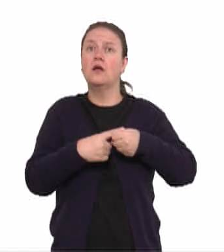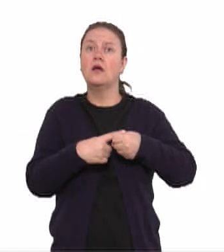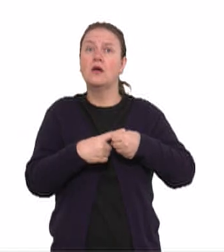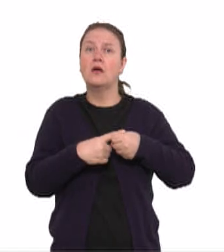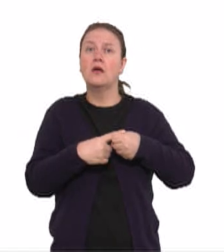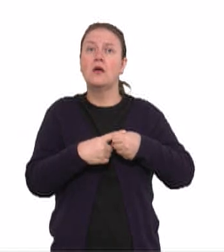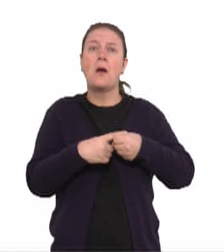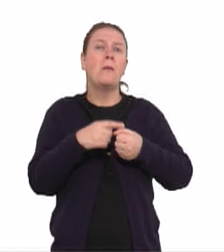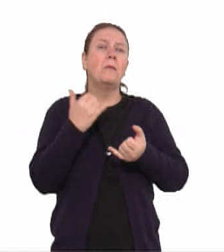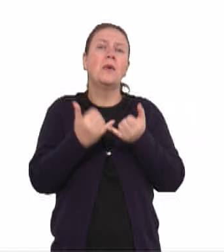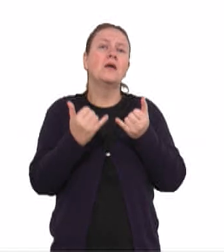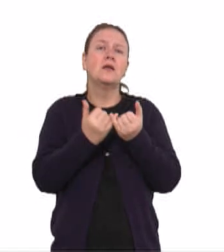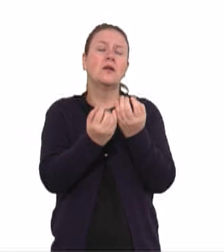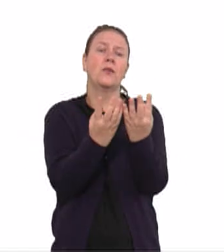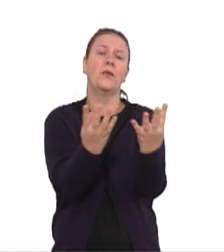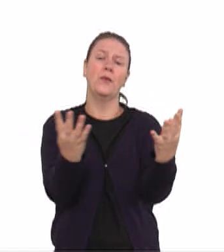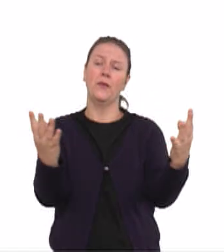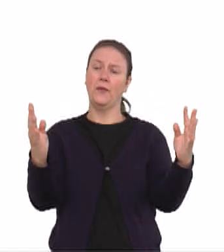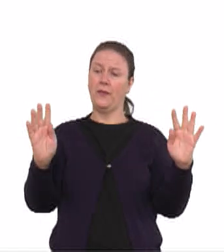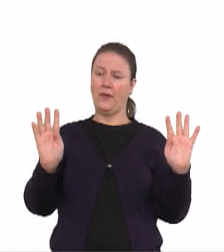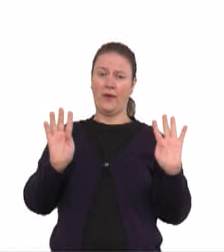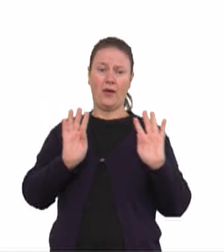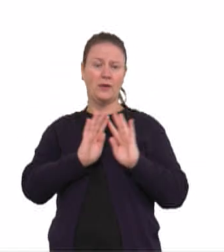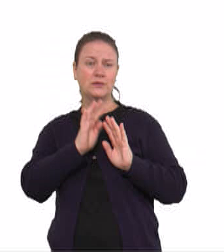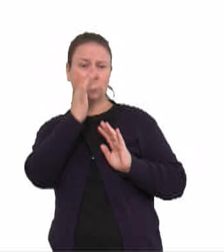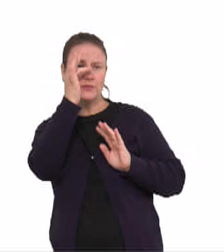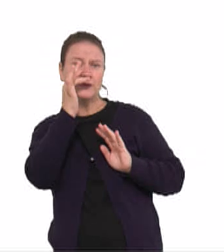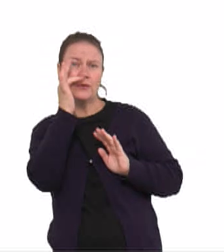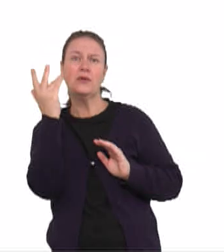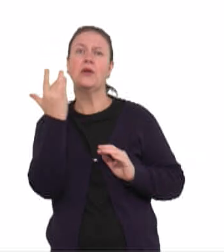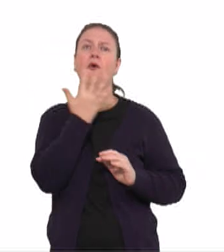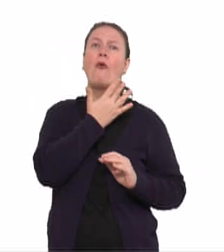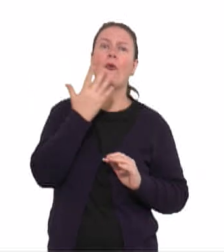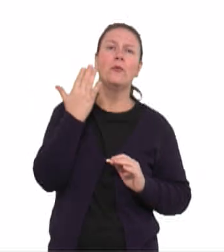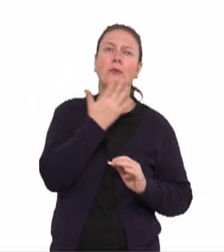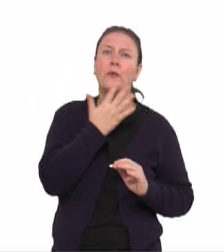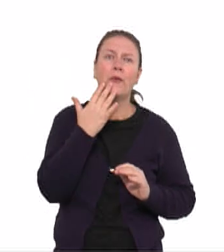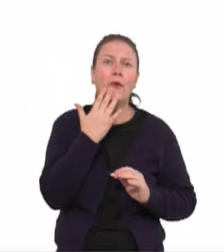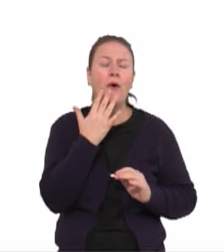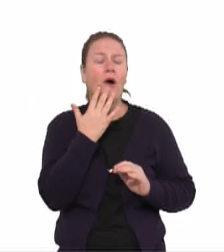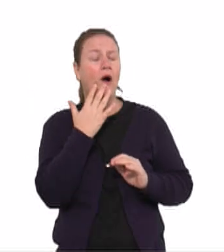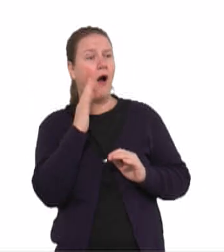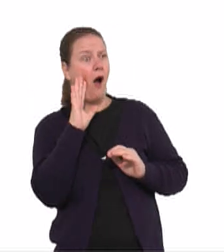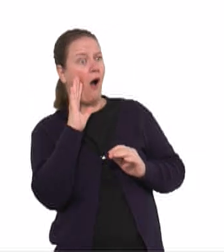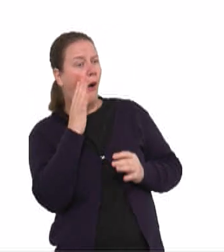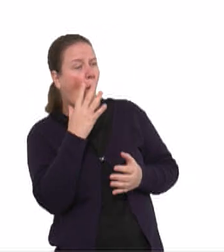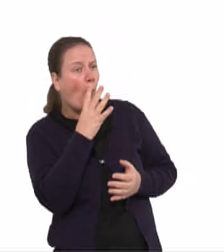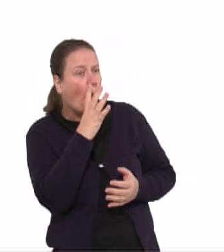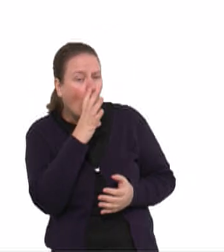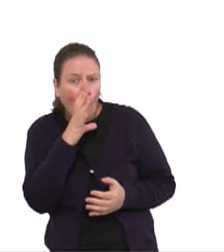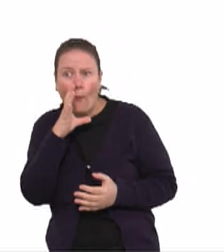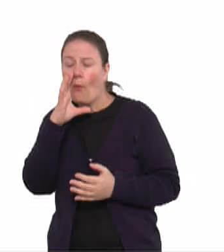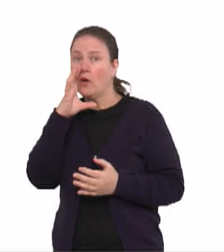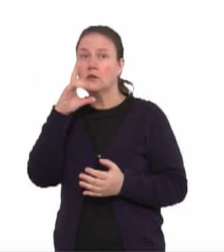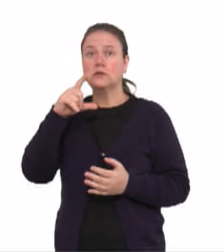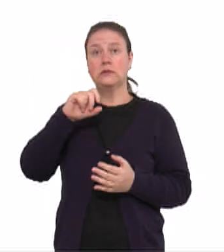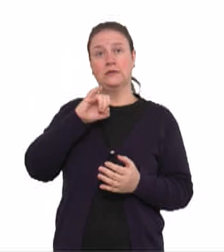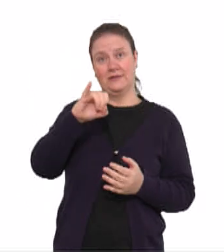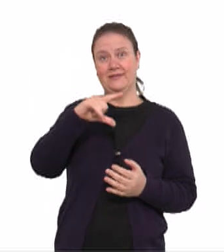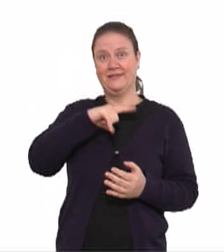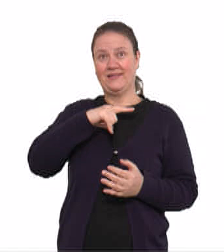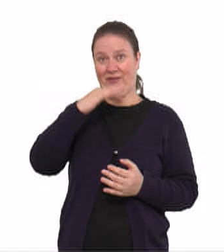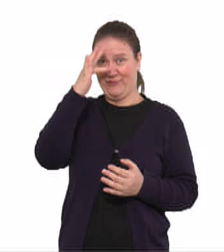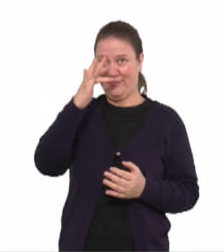enorme jardim. Tinha flores de todas as cores e, é claro, se há flores, há